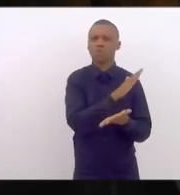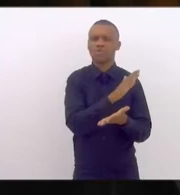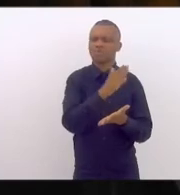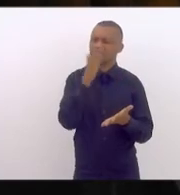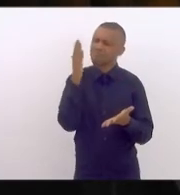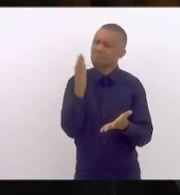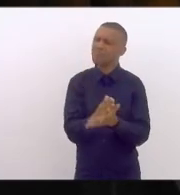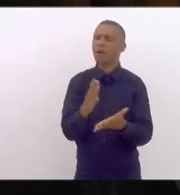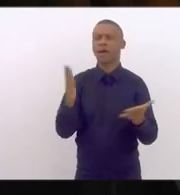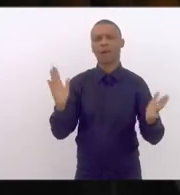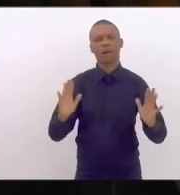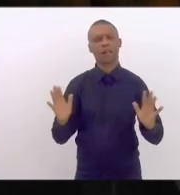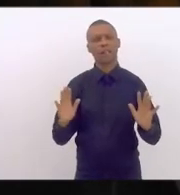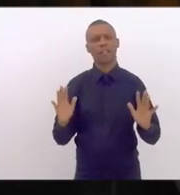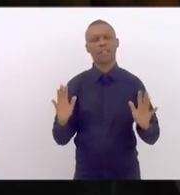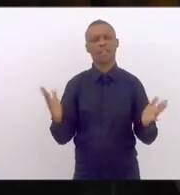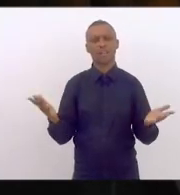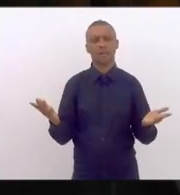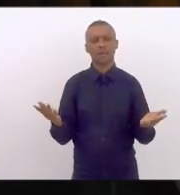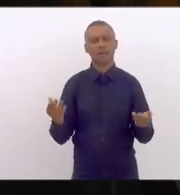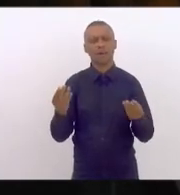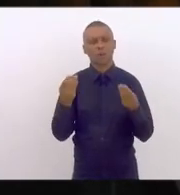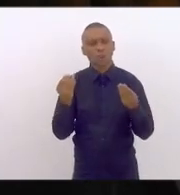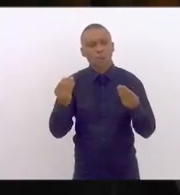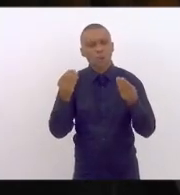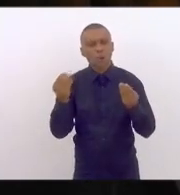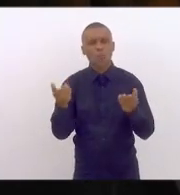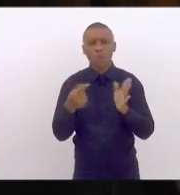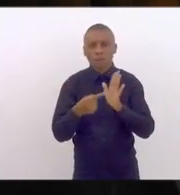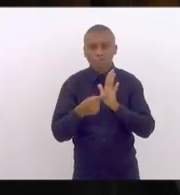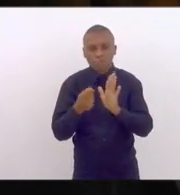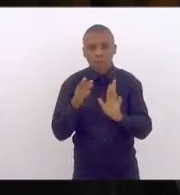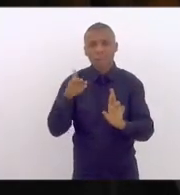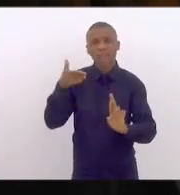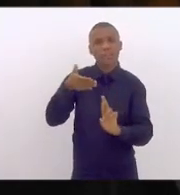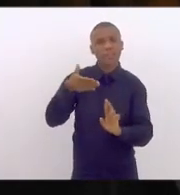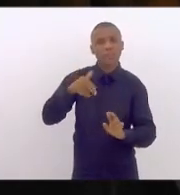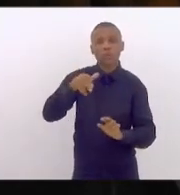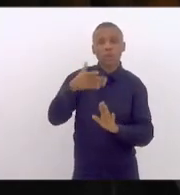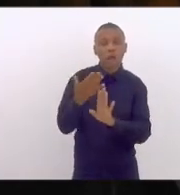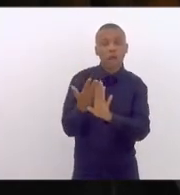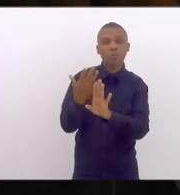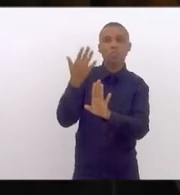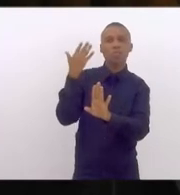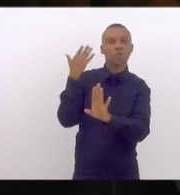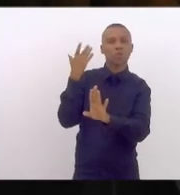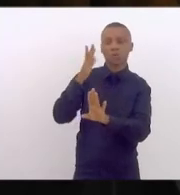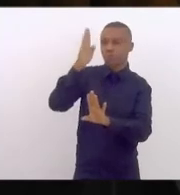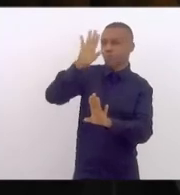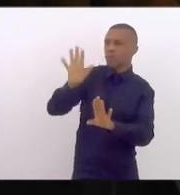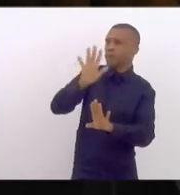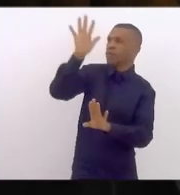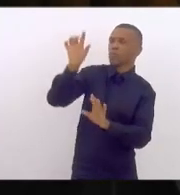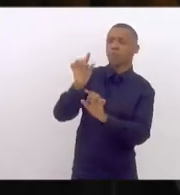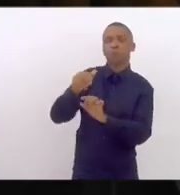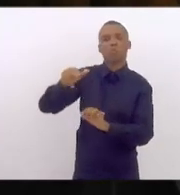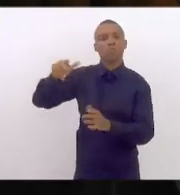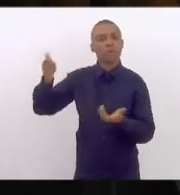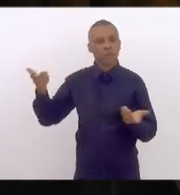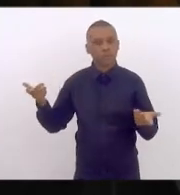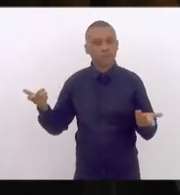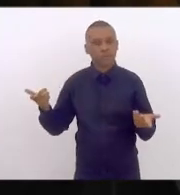gente que mal exemplo é esse nunca aconteceu isso no país dia dois